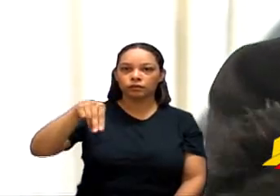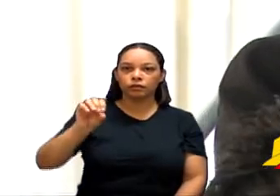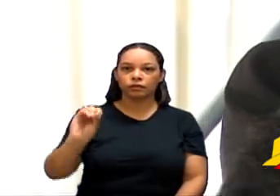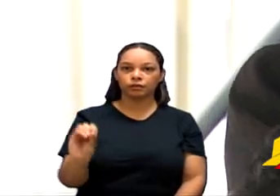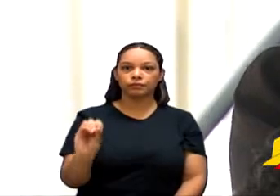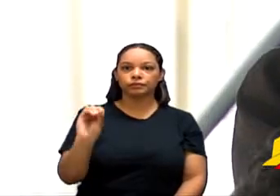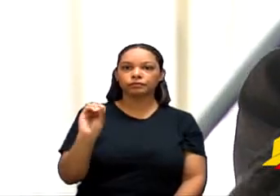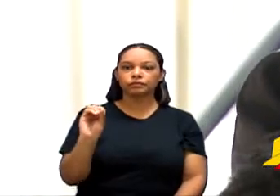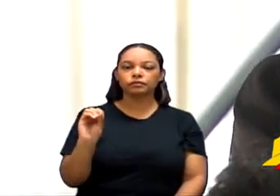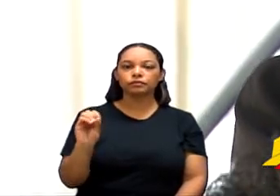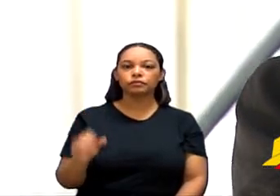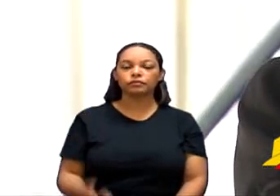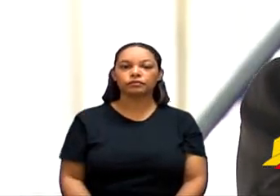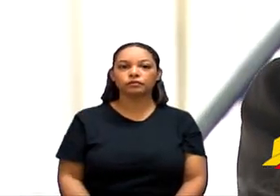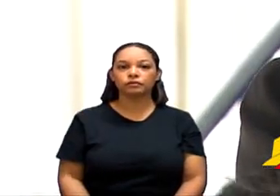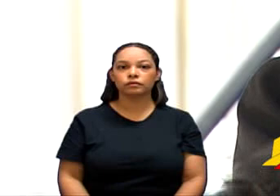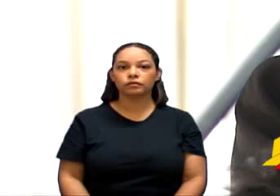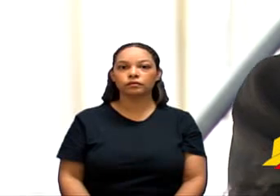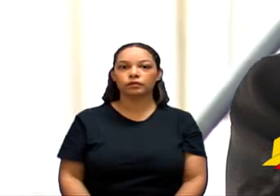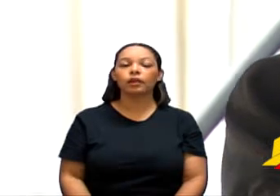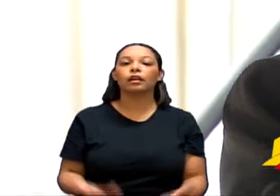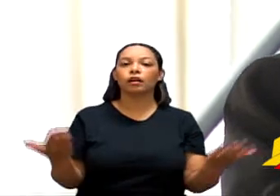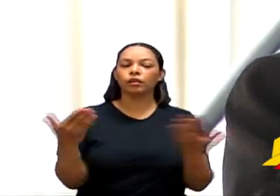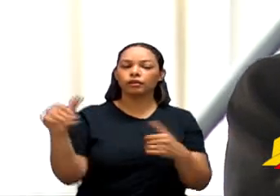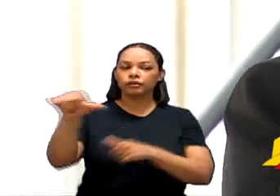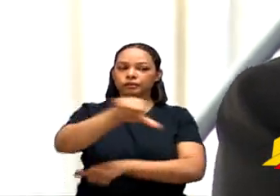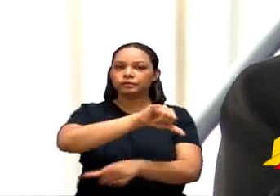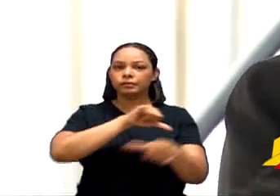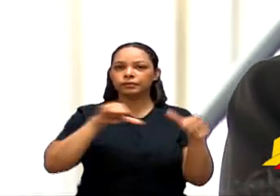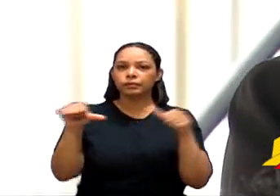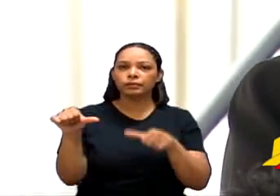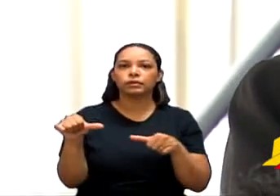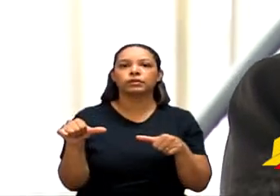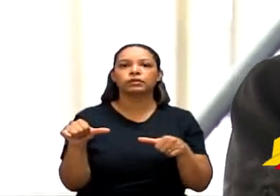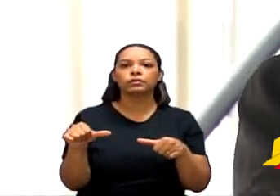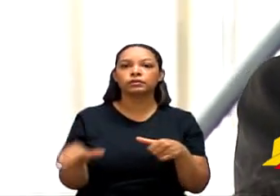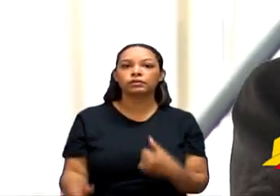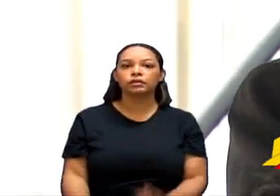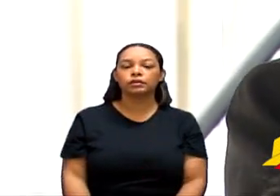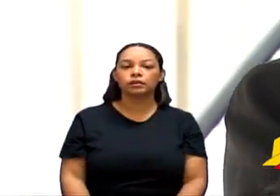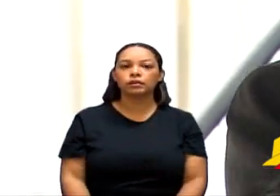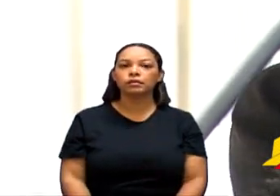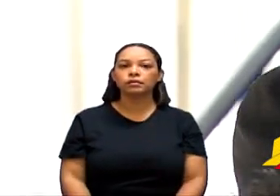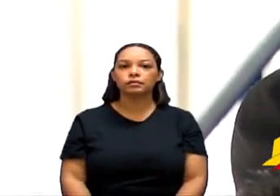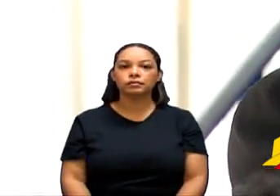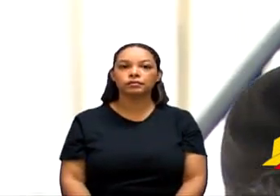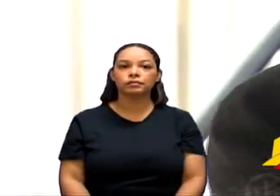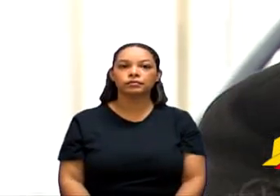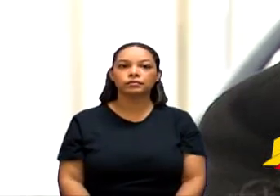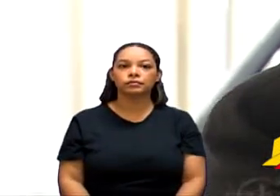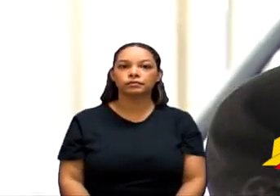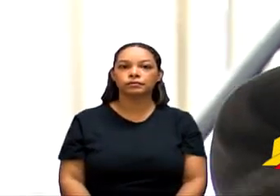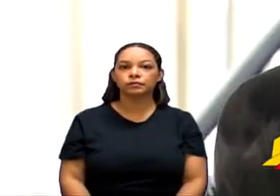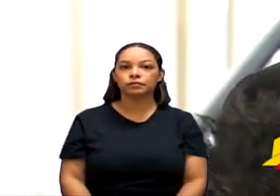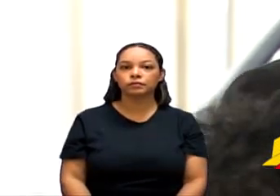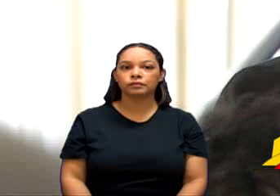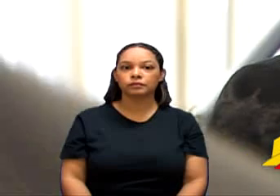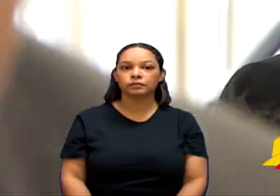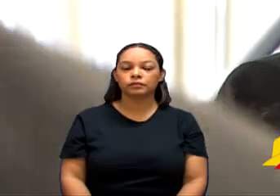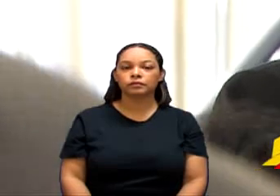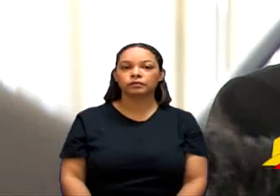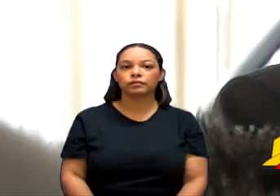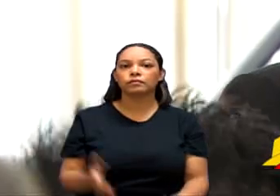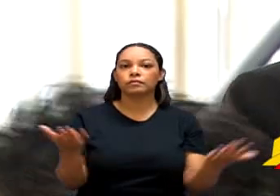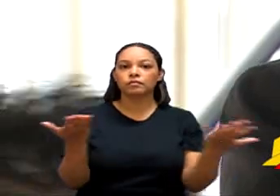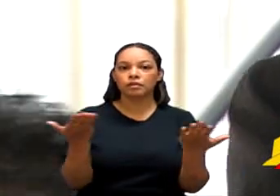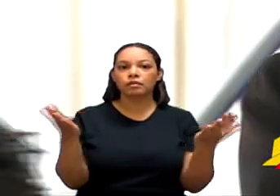mudança aí do parecer, que vão fazer em relação ao parecer que foi feito separado, mas o vereador Cristiano Passos vai assinar